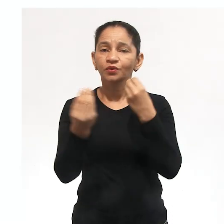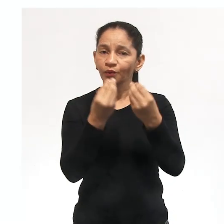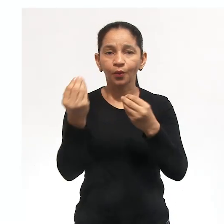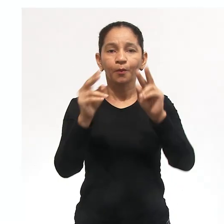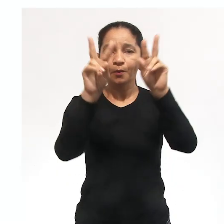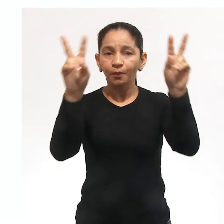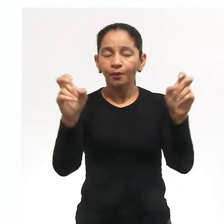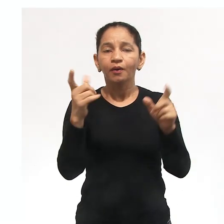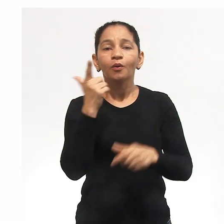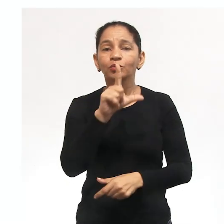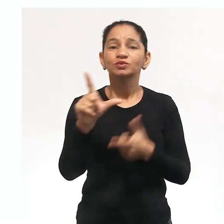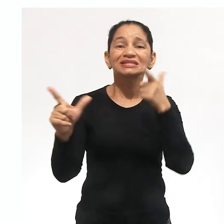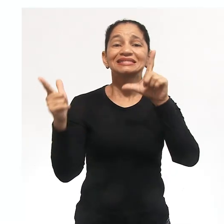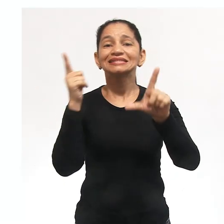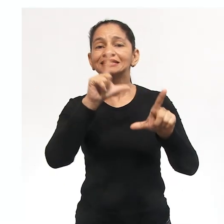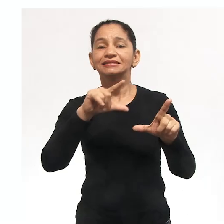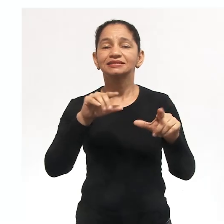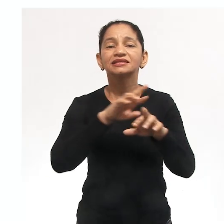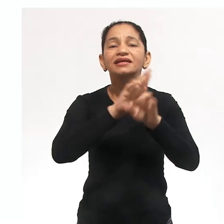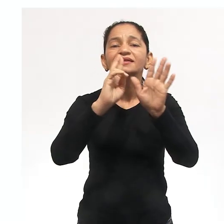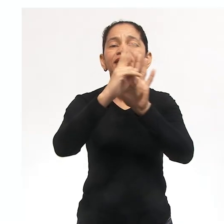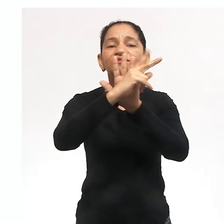abordagem que atenda às